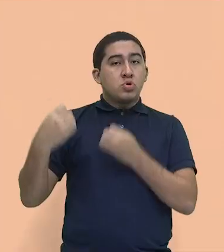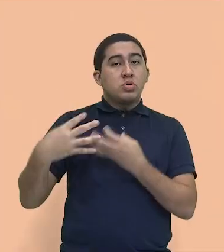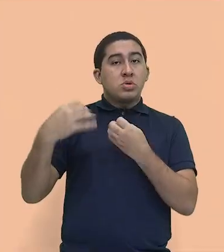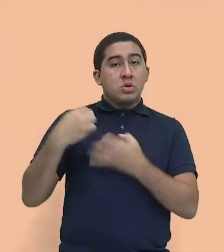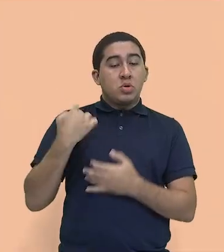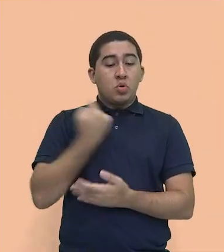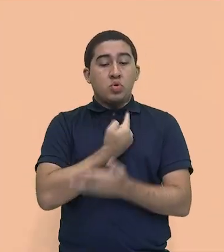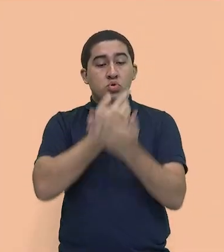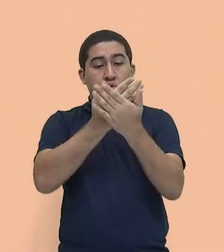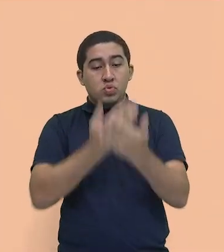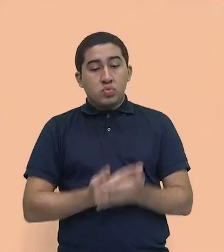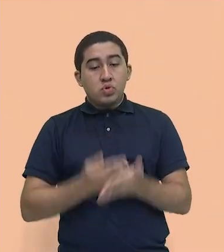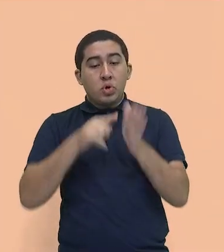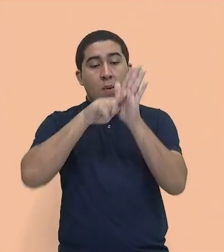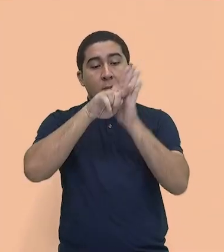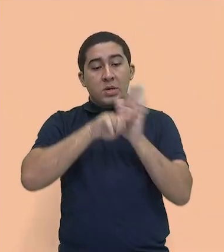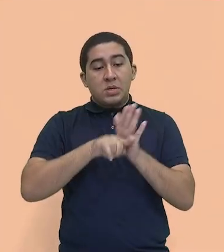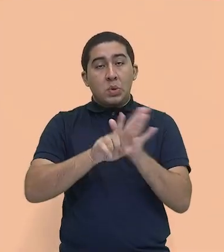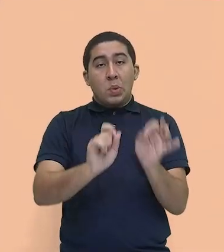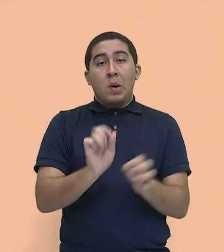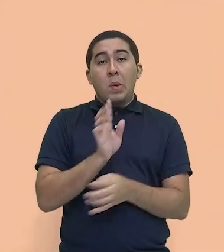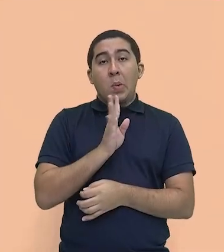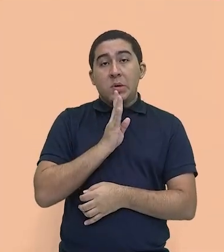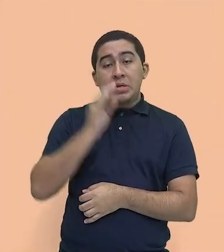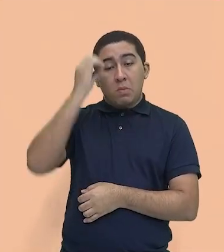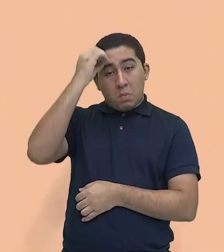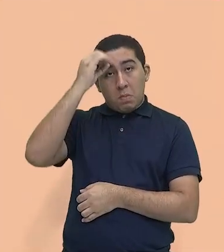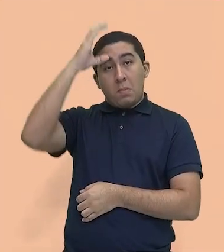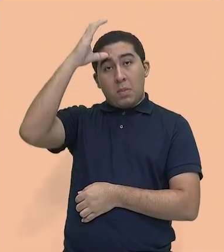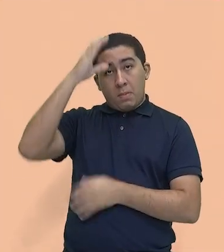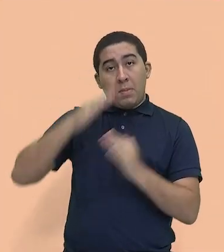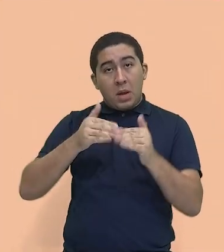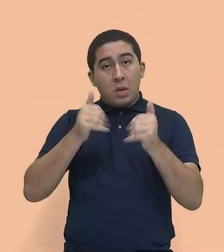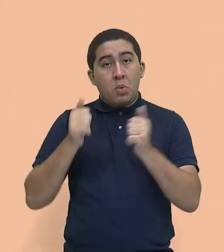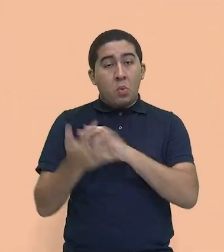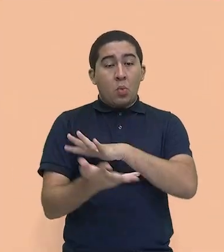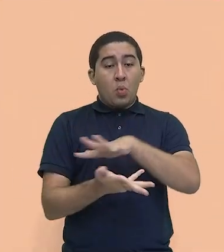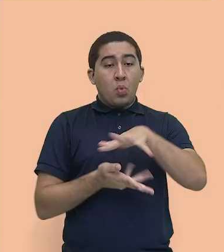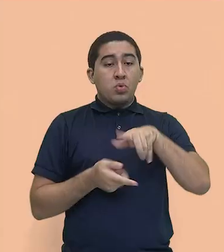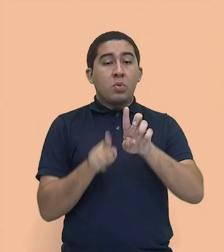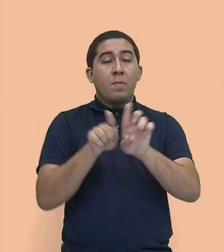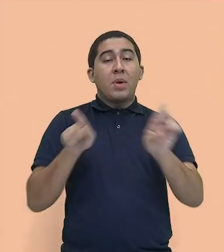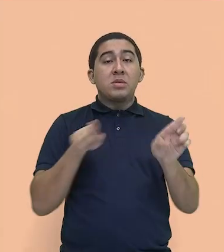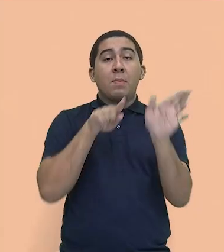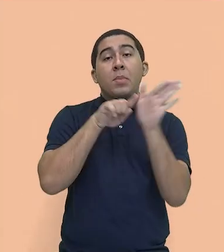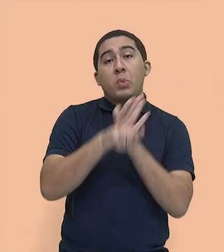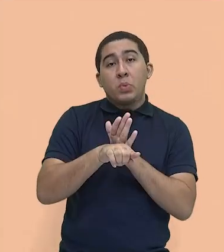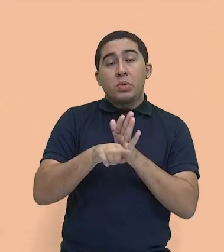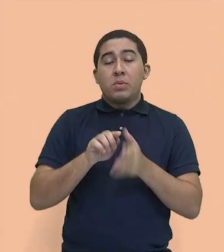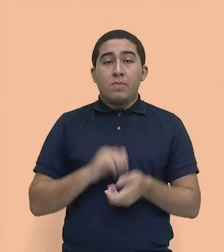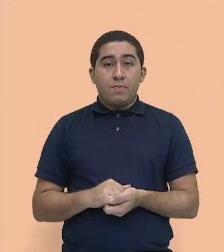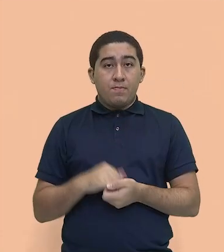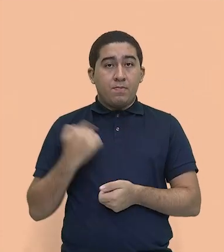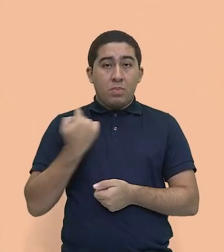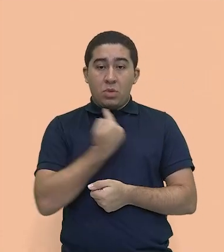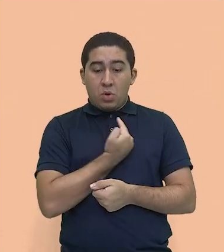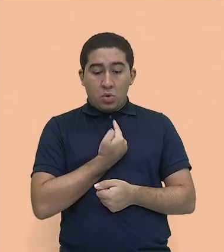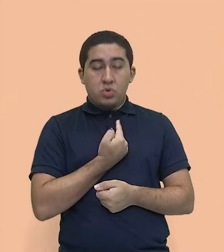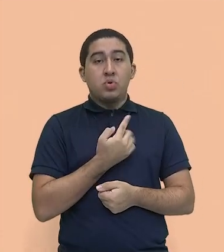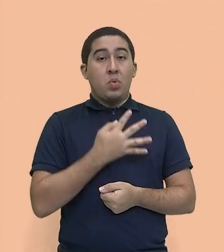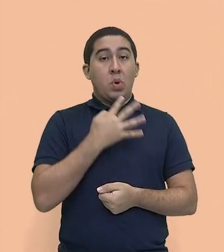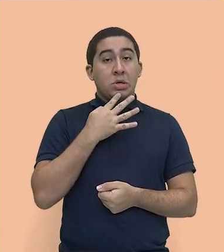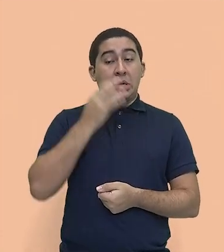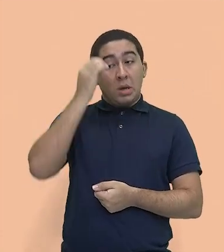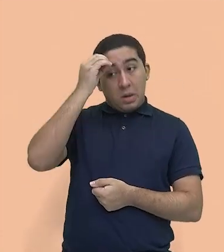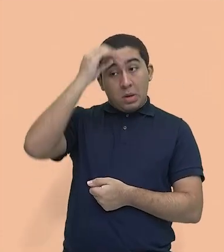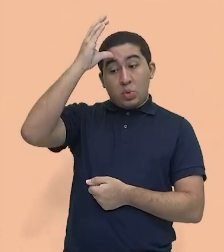os estudos, as pesquisas, a conhecer mais esse mundo. Agora, a pergunta é, nós estamos conhecendo esse mundo